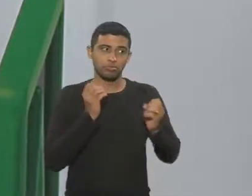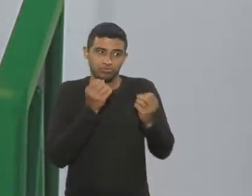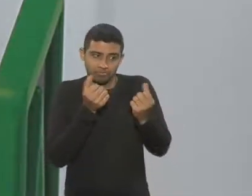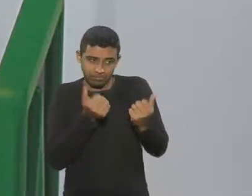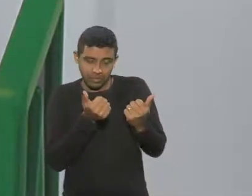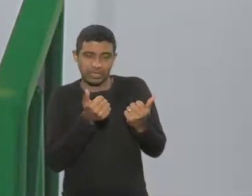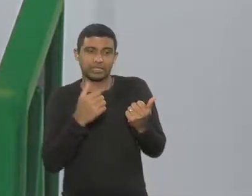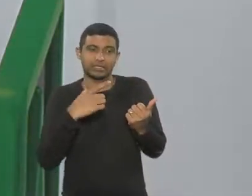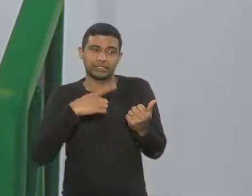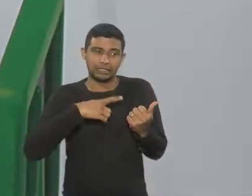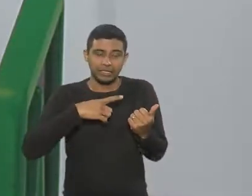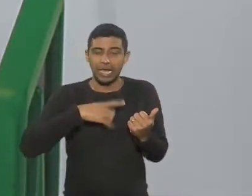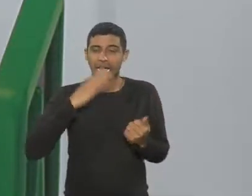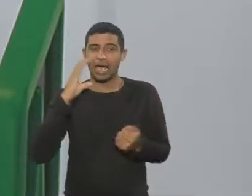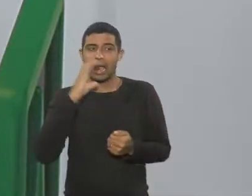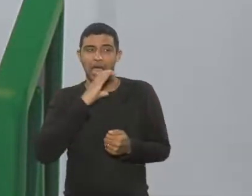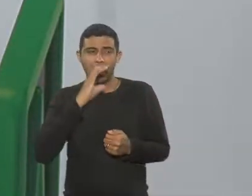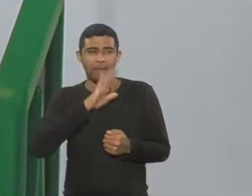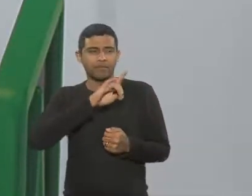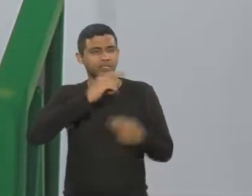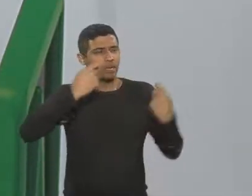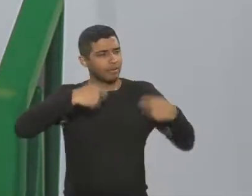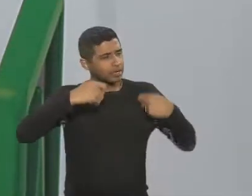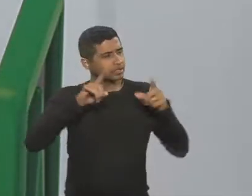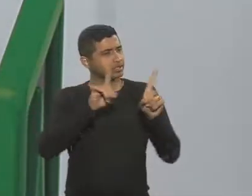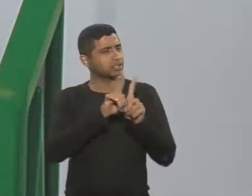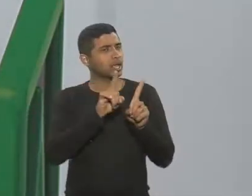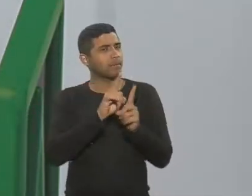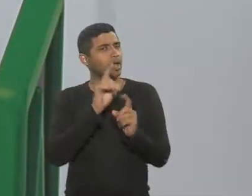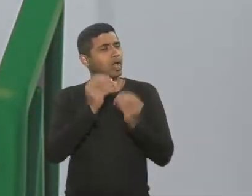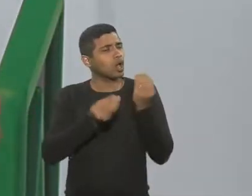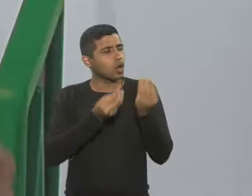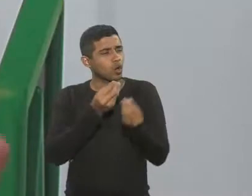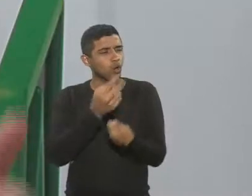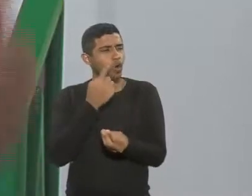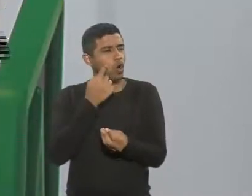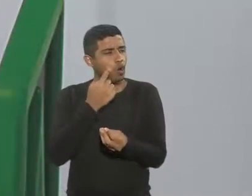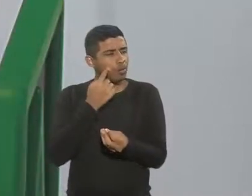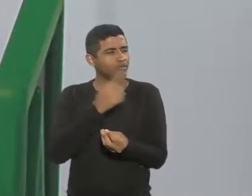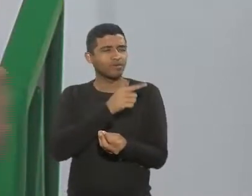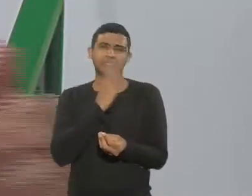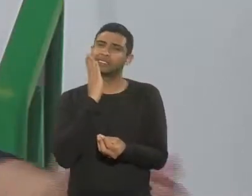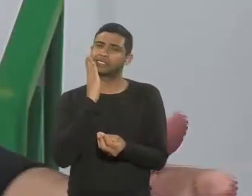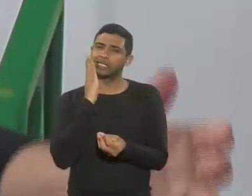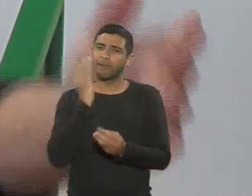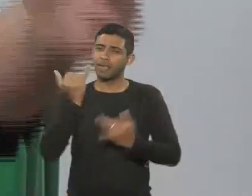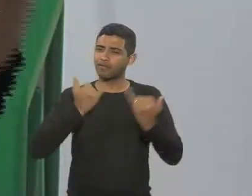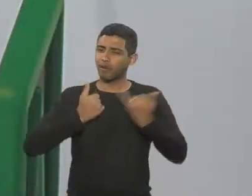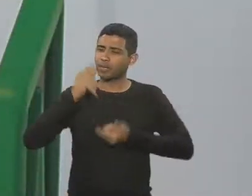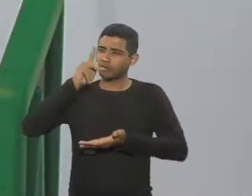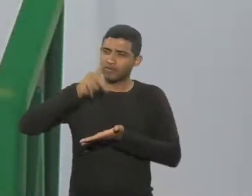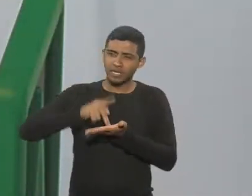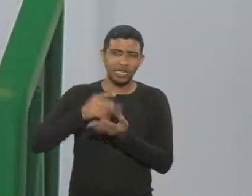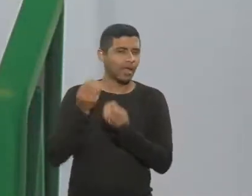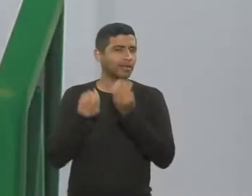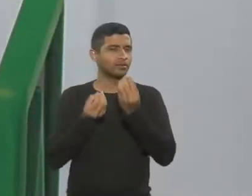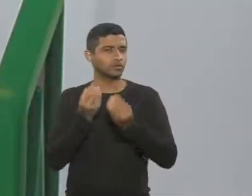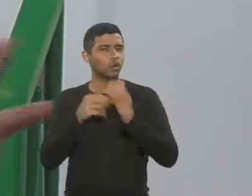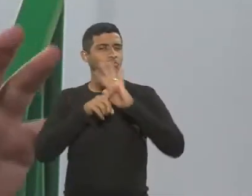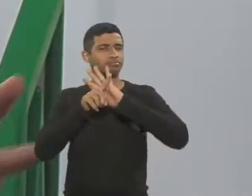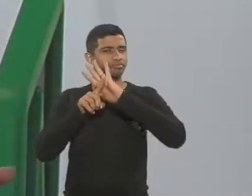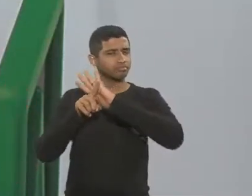bem, existe essa temporalidade aí, mas você precisa também lidar com um processo de checagem de informação, de